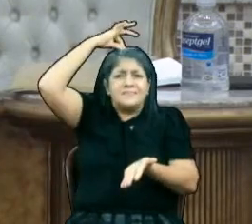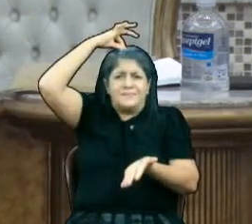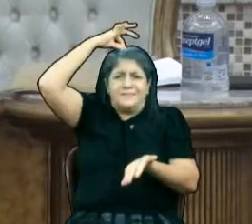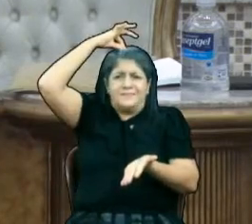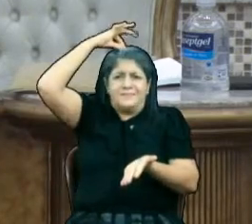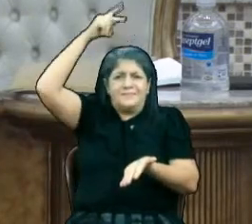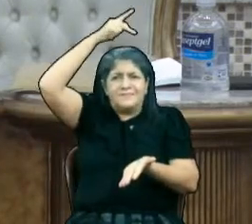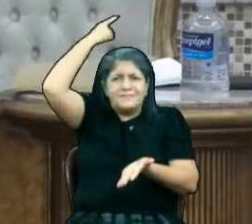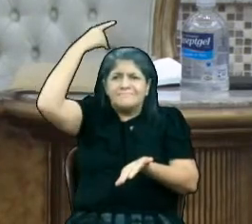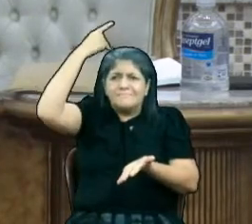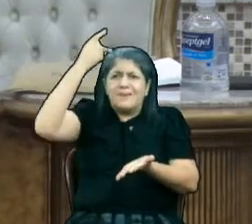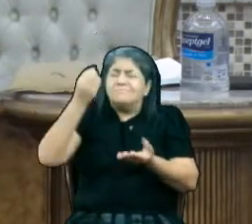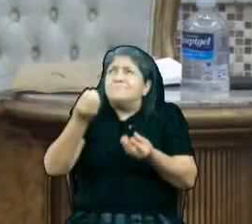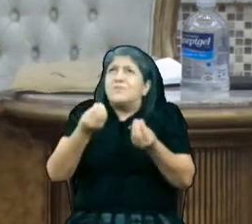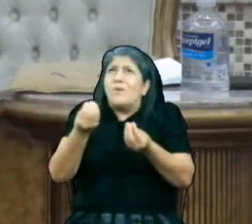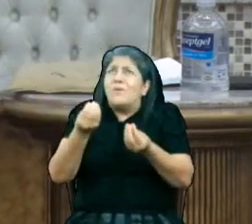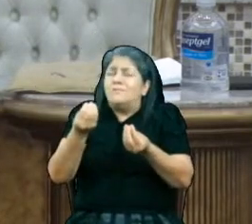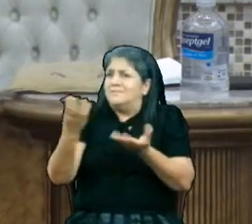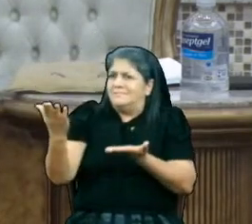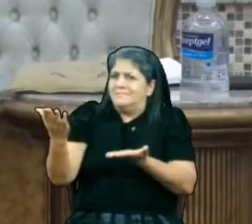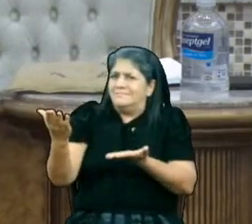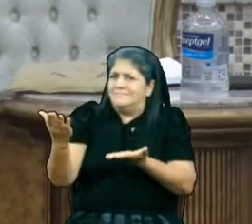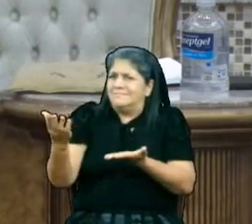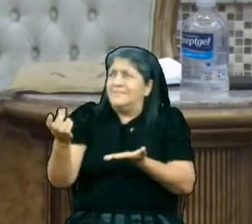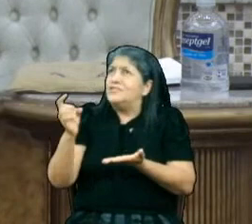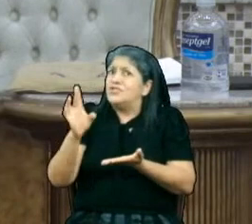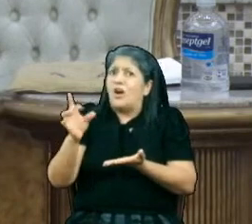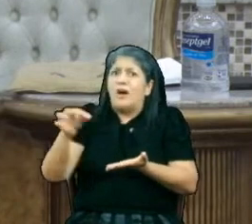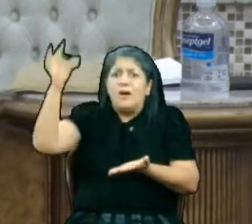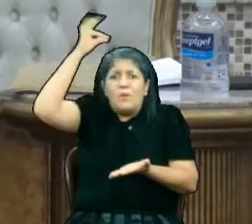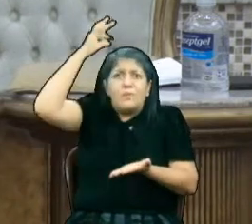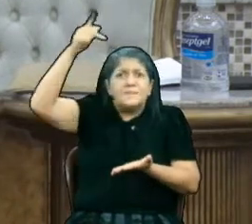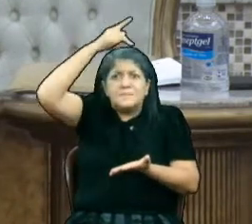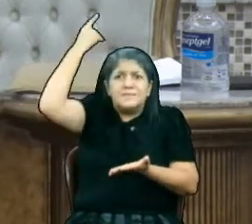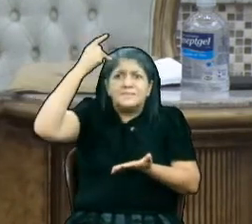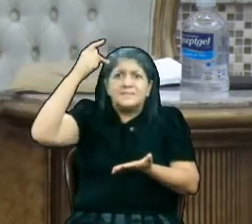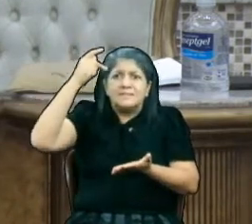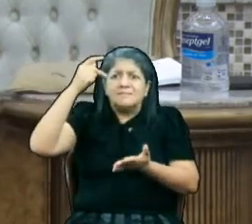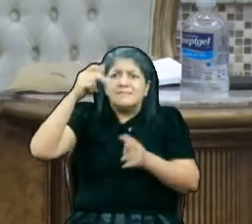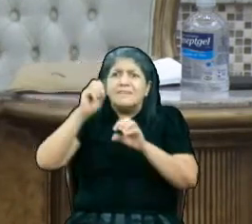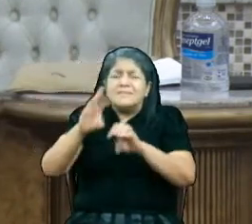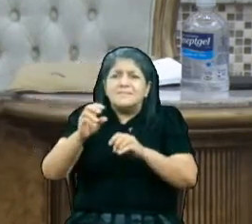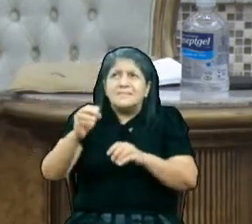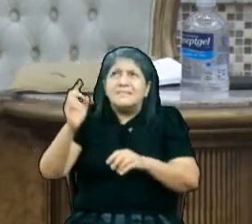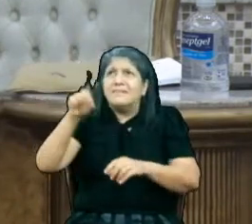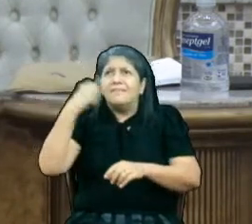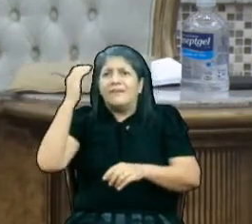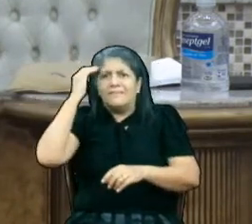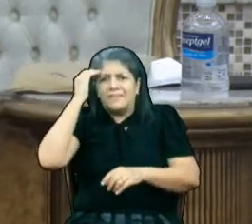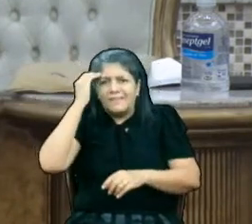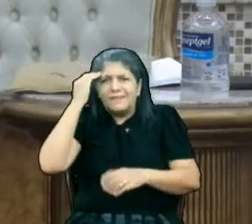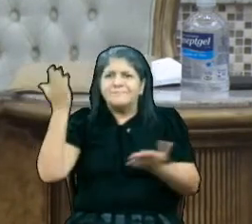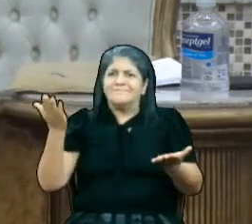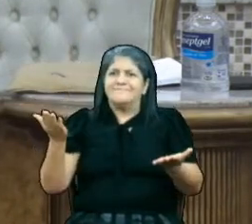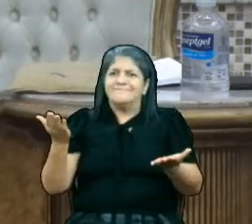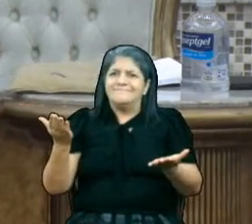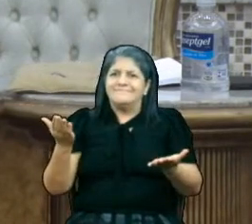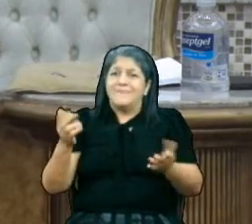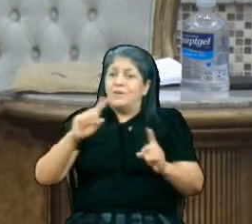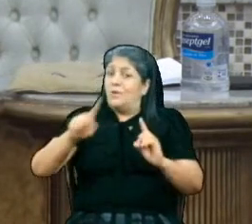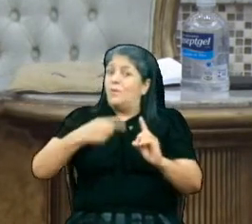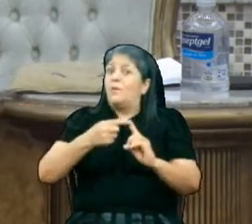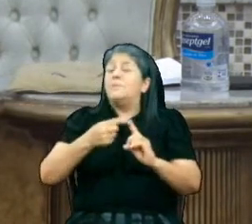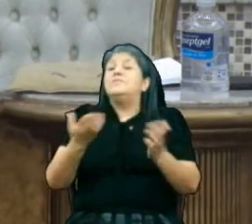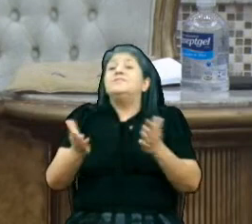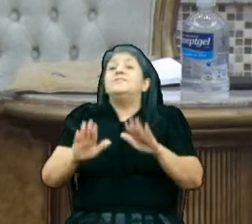aqui deste mundo é a parábola os que vem do grego para a bulé por ao